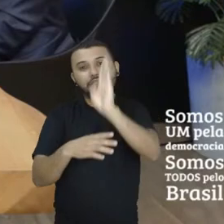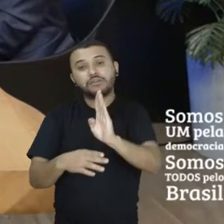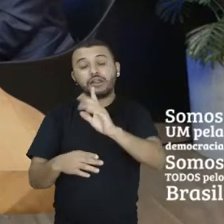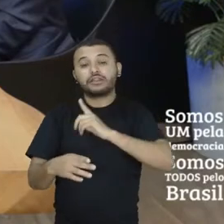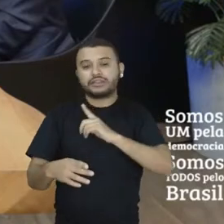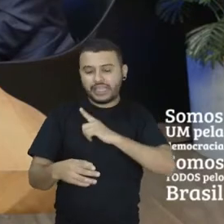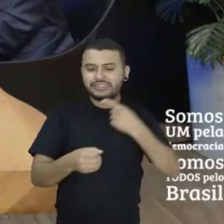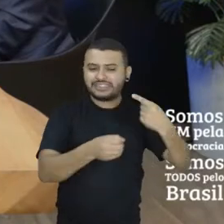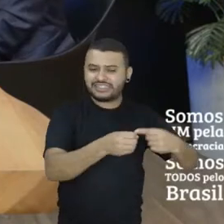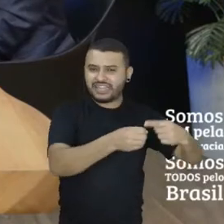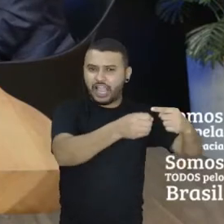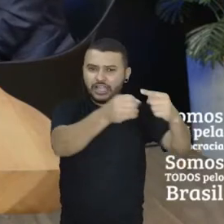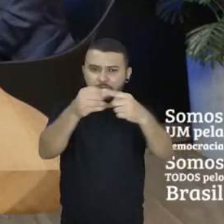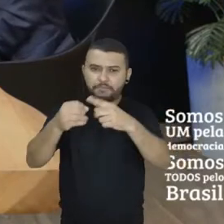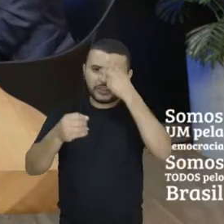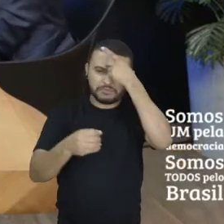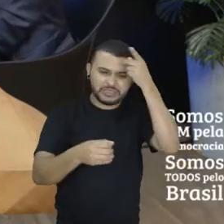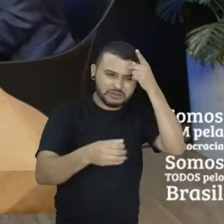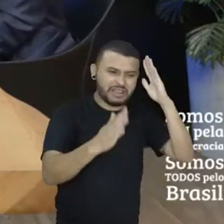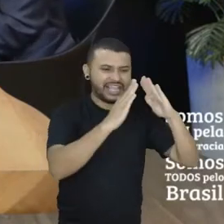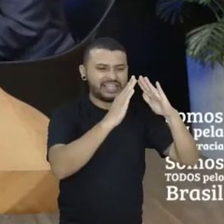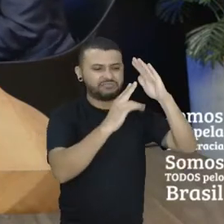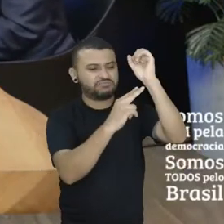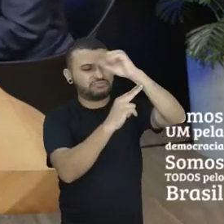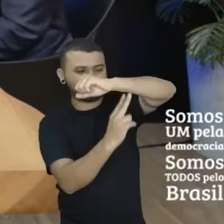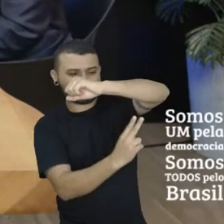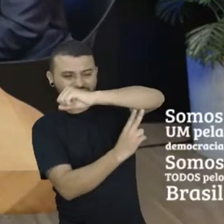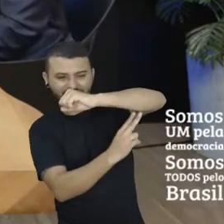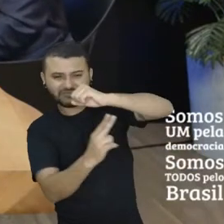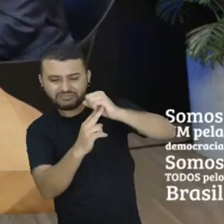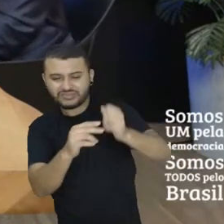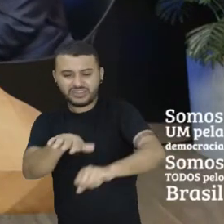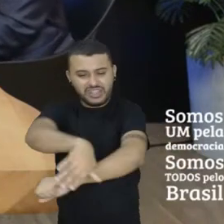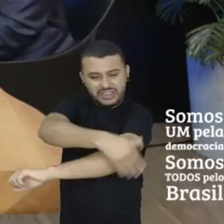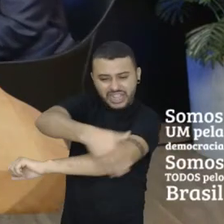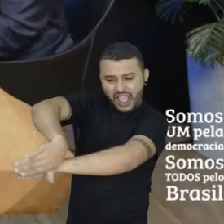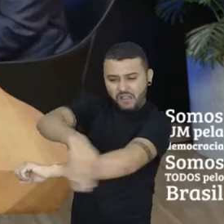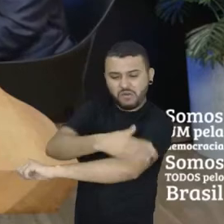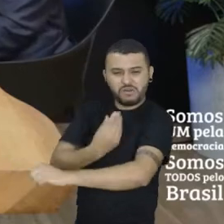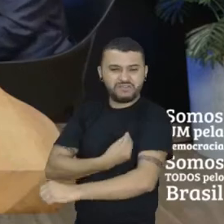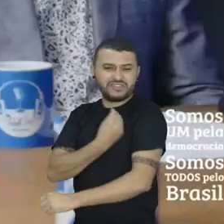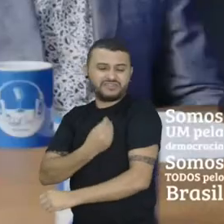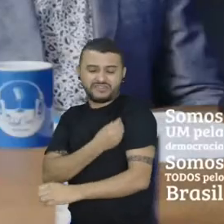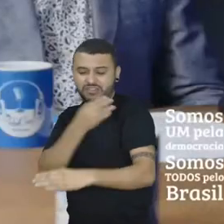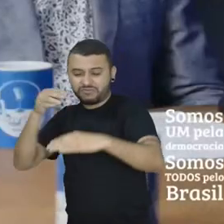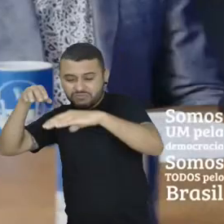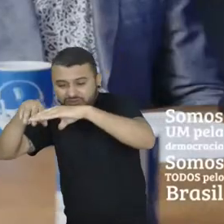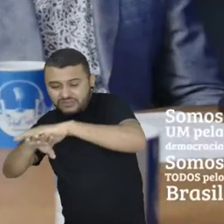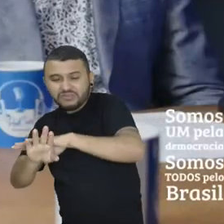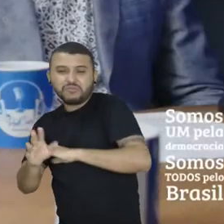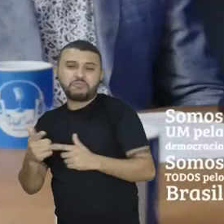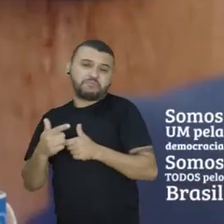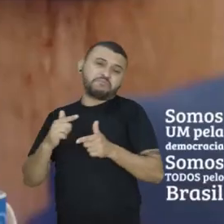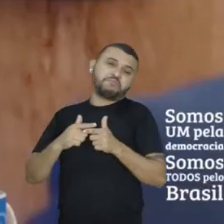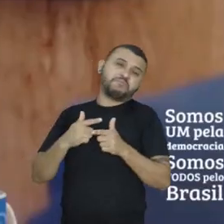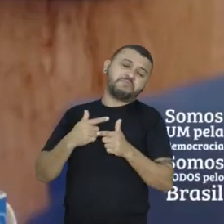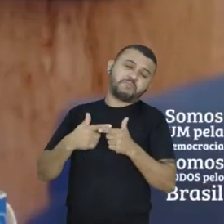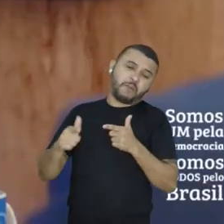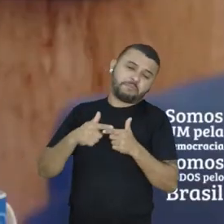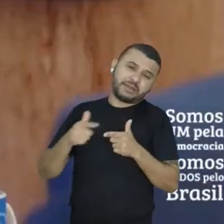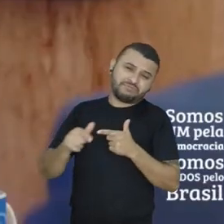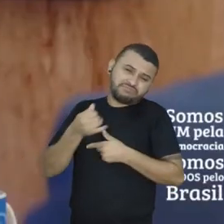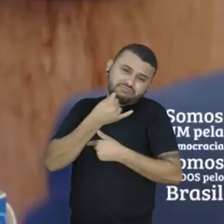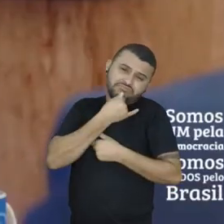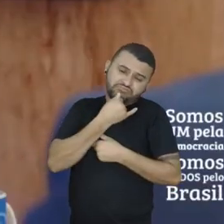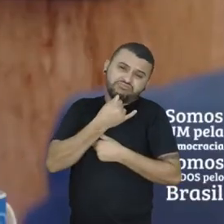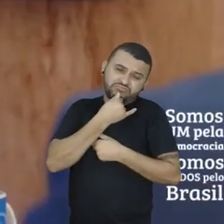pessoas, famílias, morando embaixo do viaduto, morando na calçada, morando dentro do túnel. É triste. Então, e já